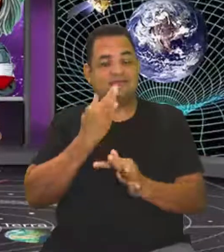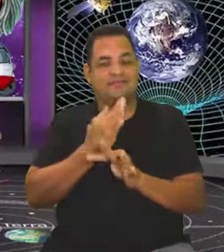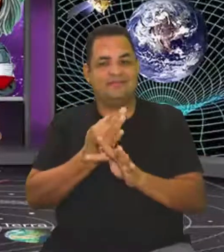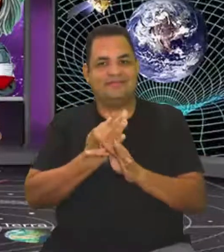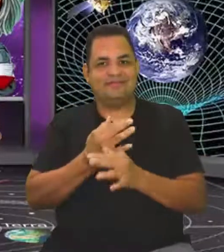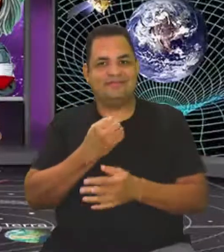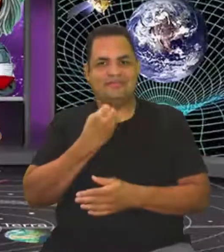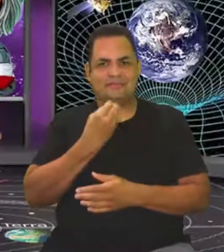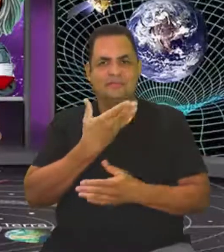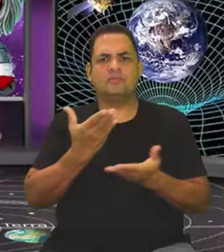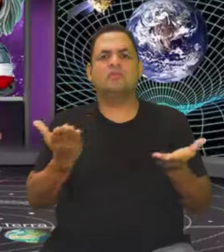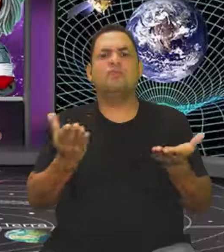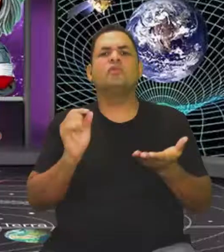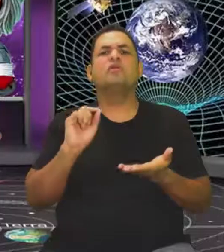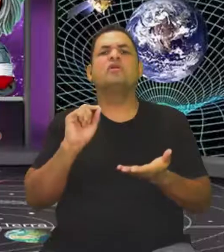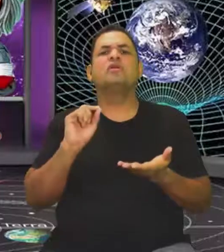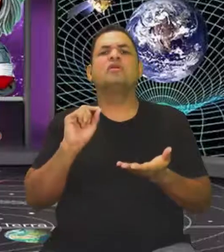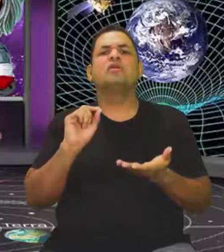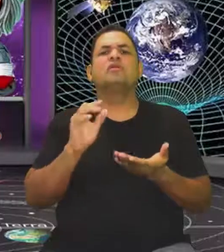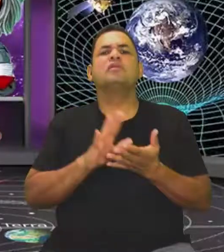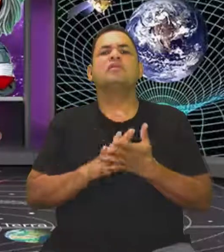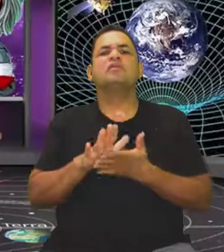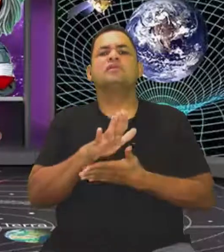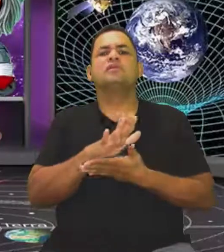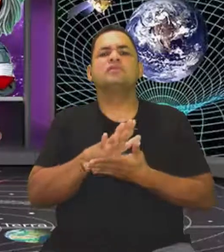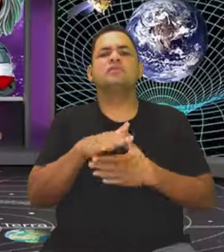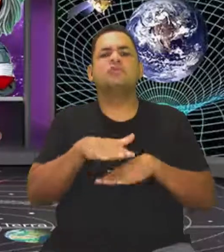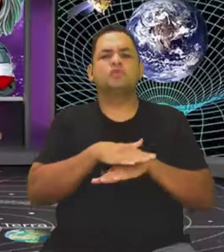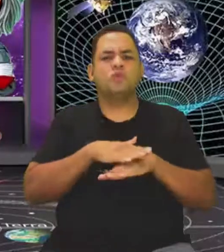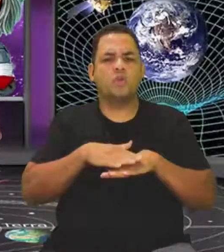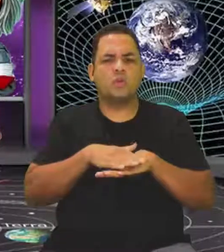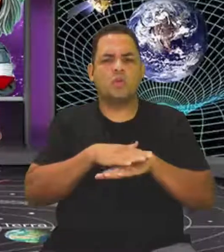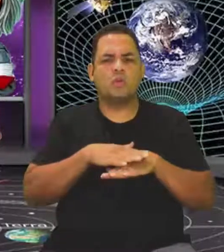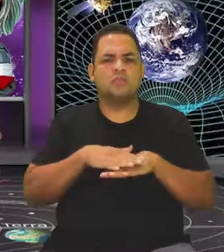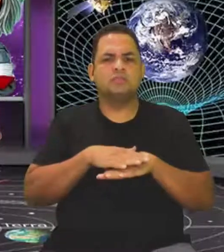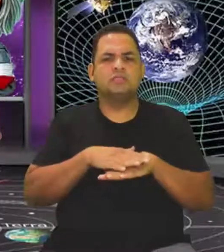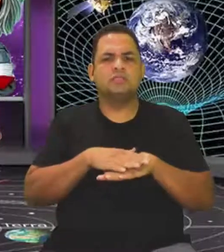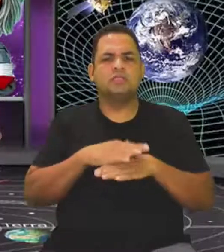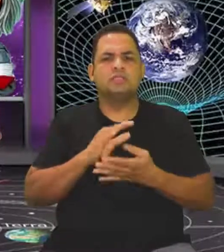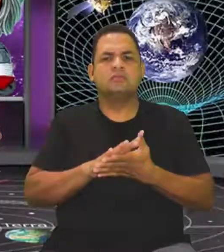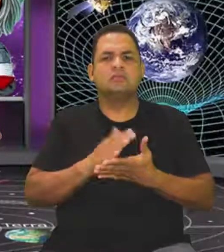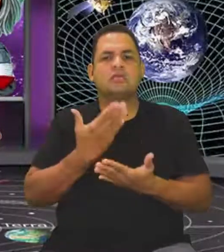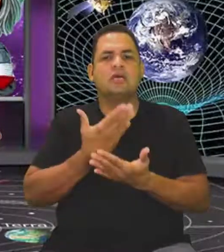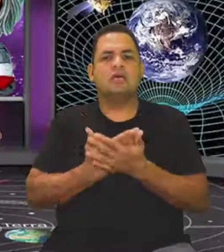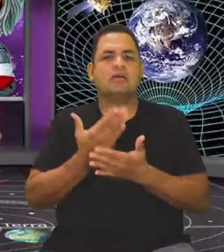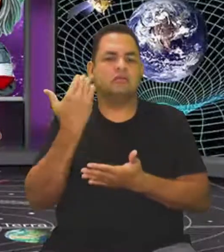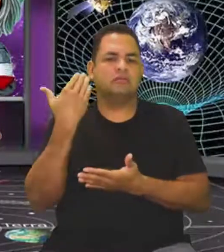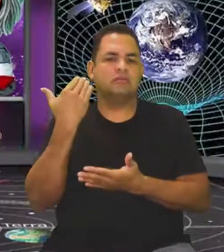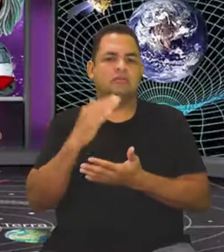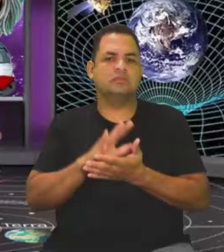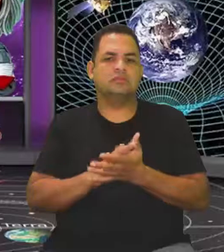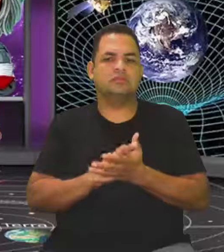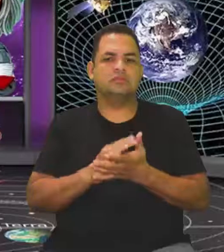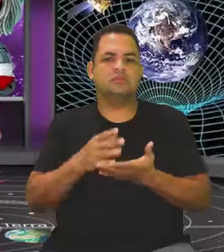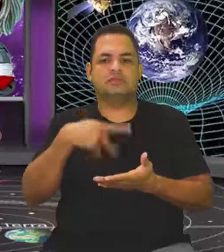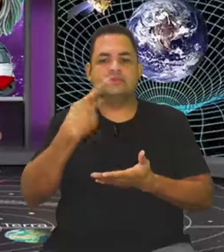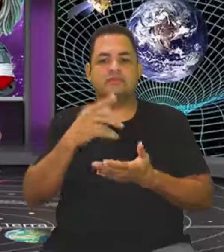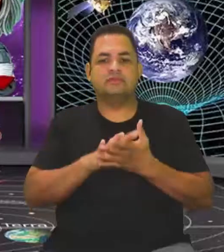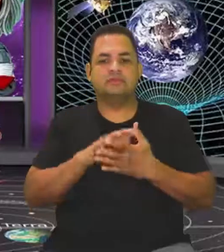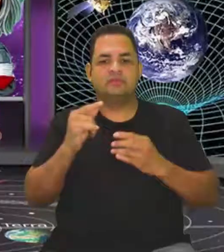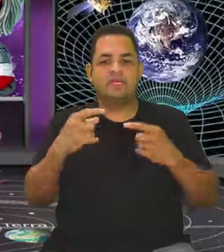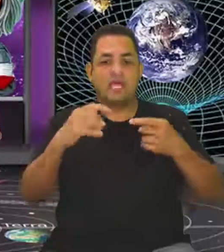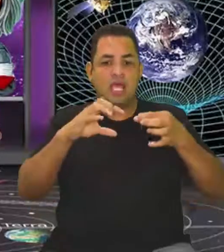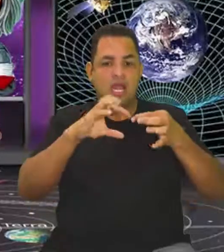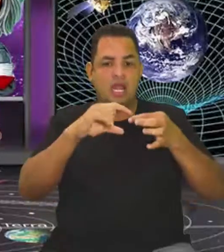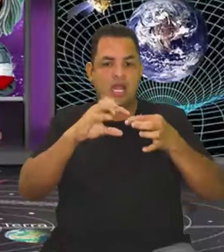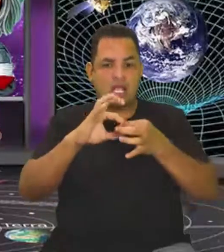bem? Pessoal, o que nós estávamos conversando na nossa aula passada? Bom, nós falamos de associação de